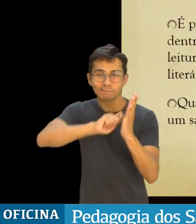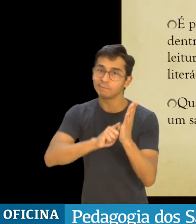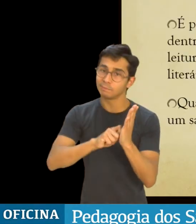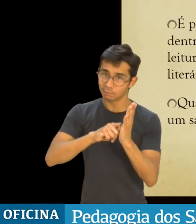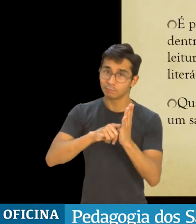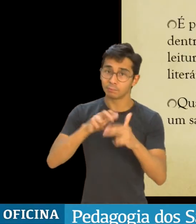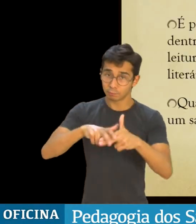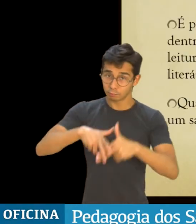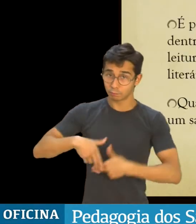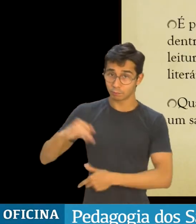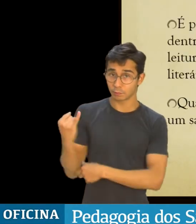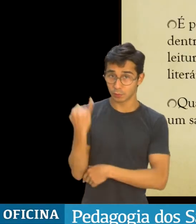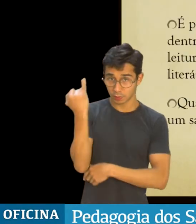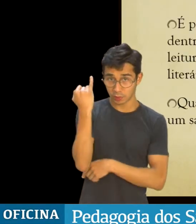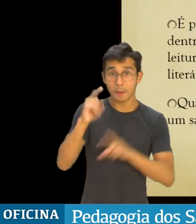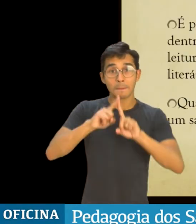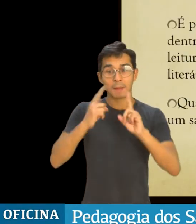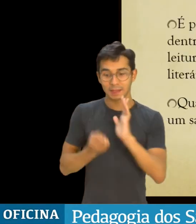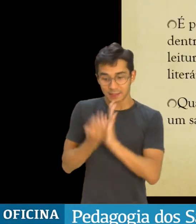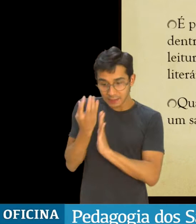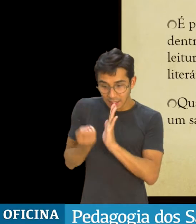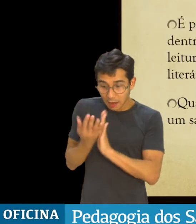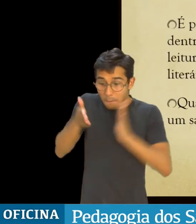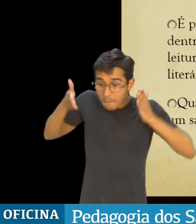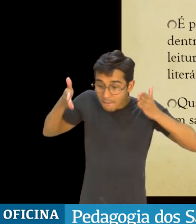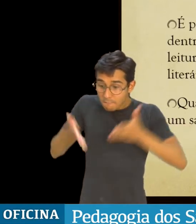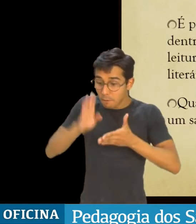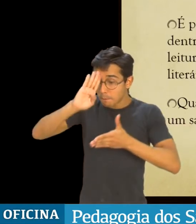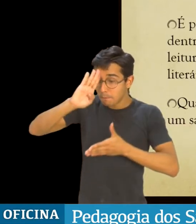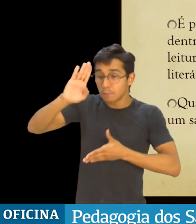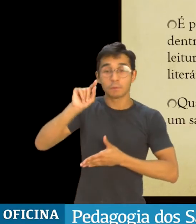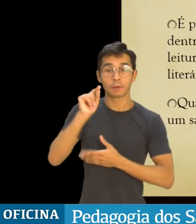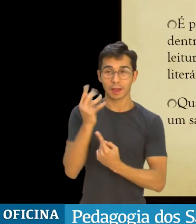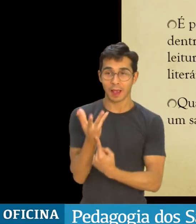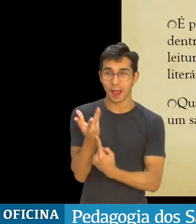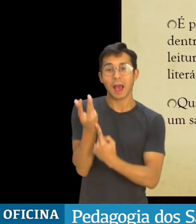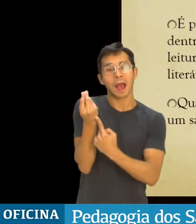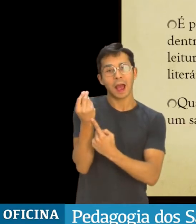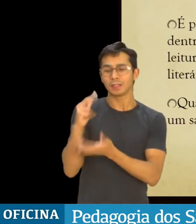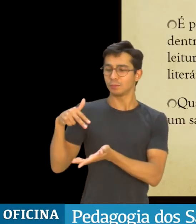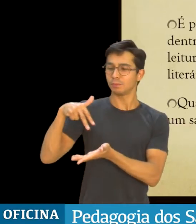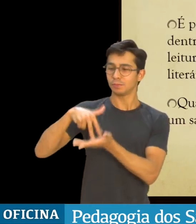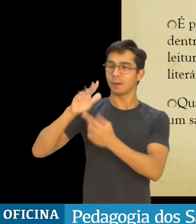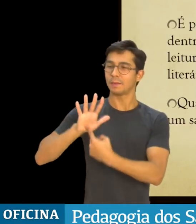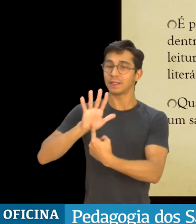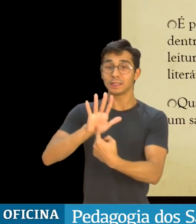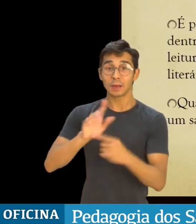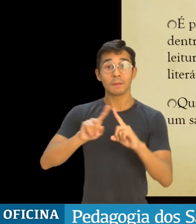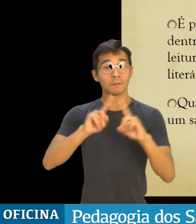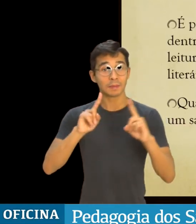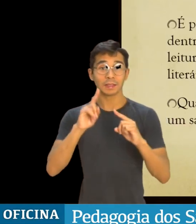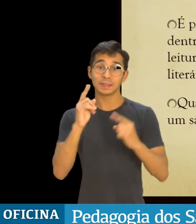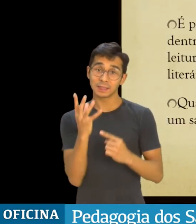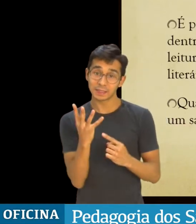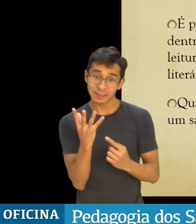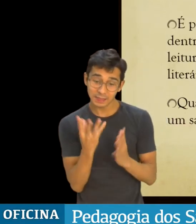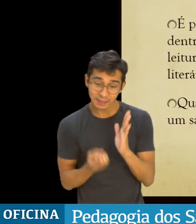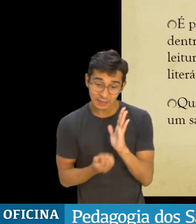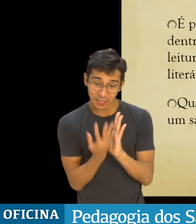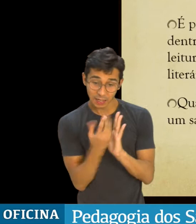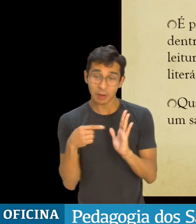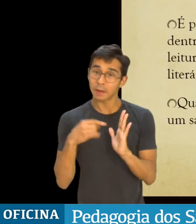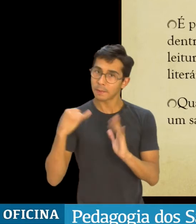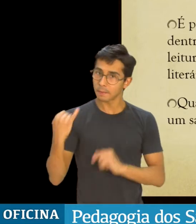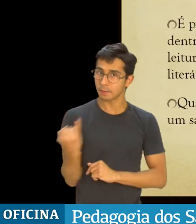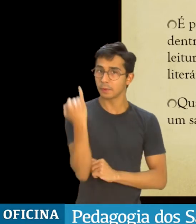foco central é a arte, é a apresentação, mas o sarau tem um papel muito importante. E a partir